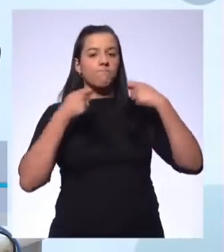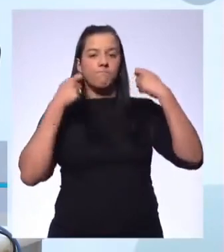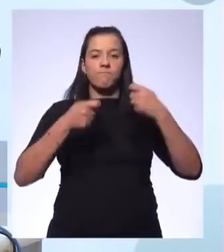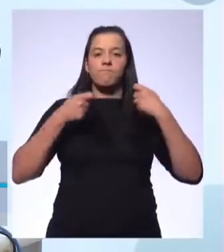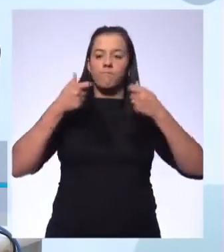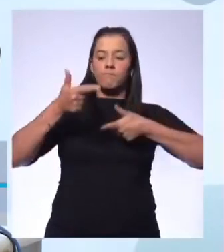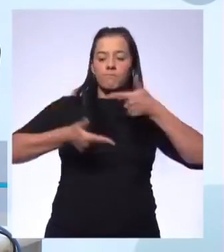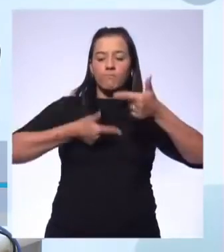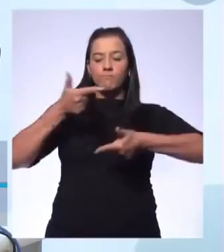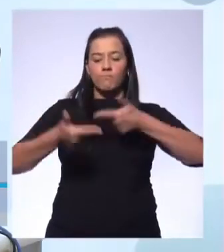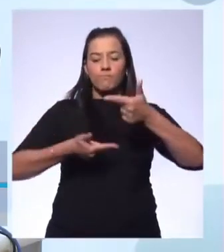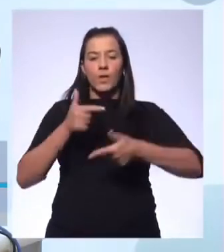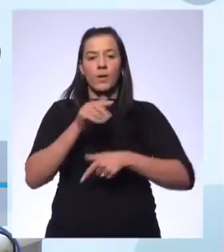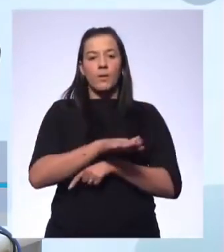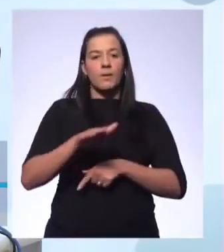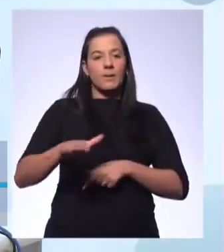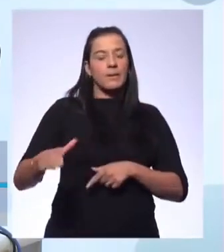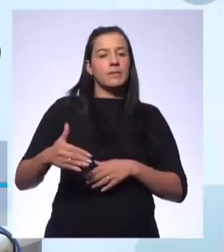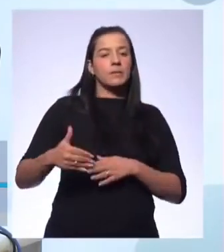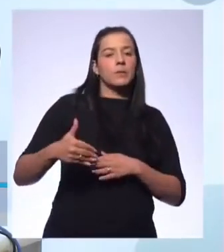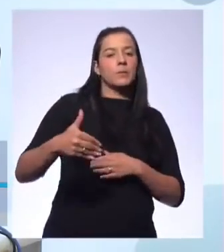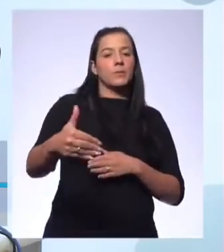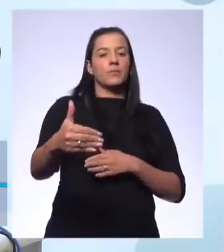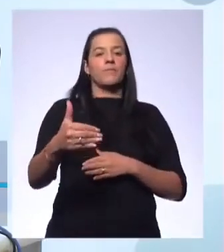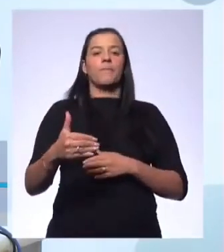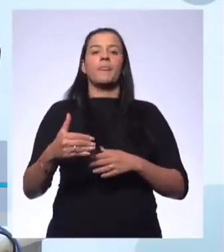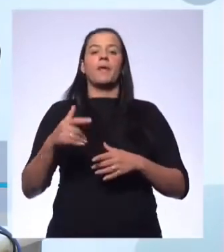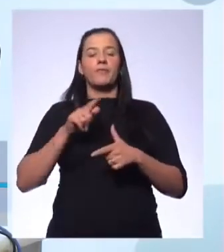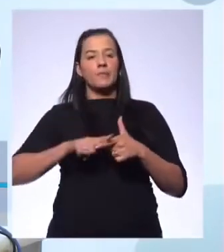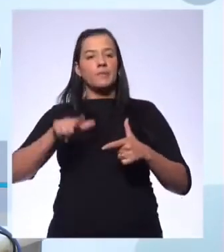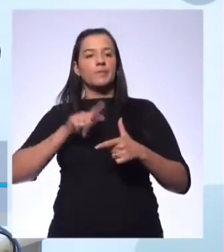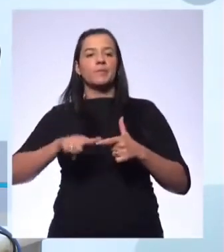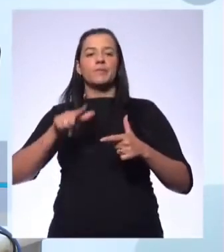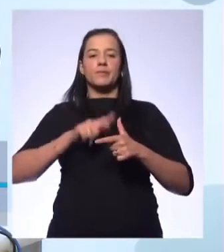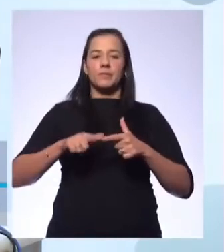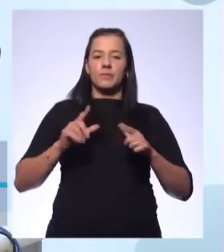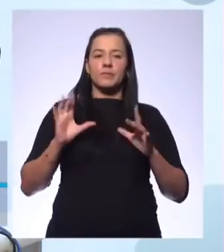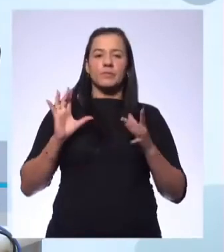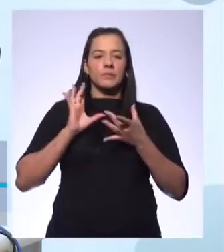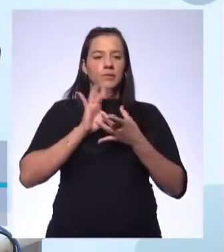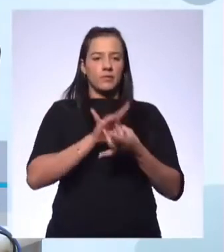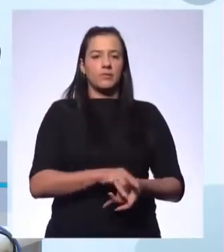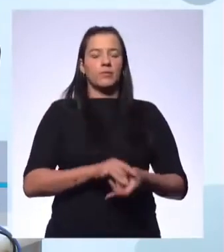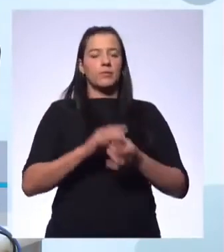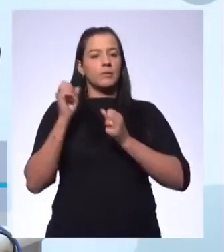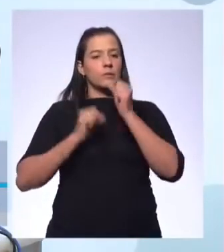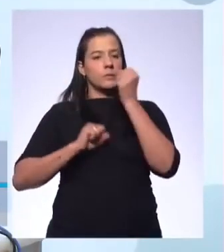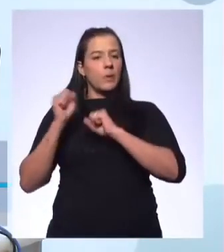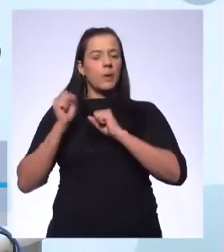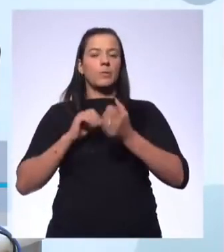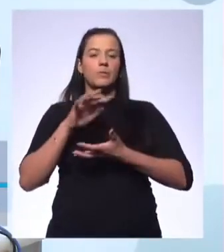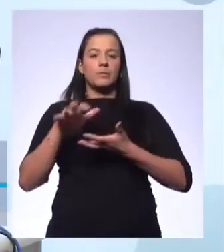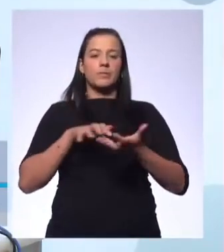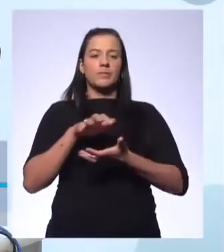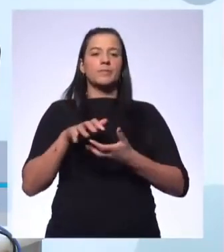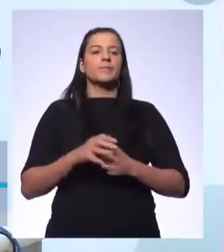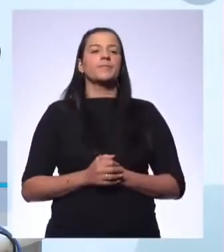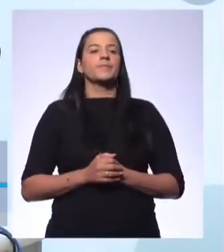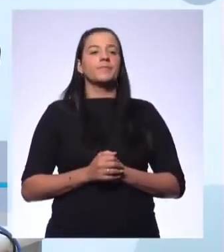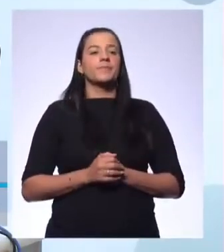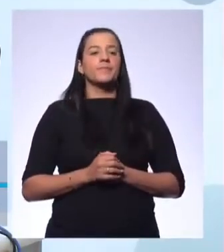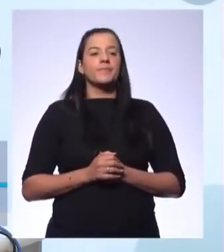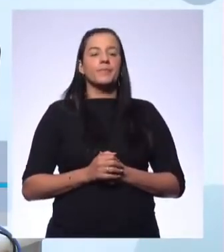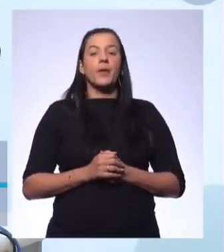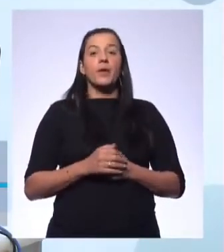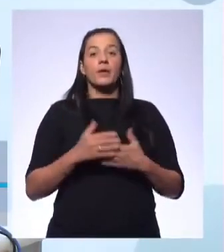questão do trabalho infantil foi ali sendo problematizada nesse contexto da Revolução Industrial, tá? Então, os